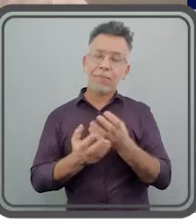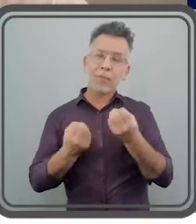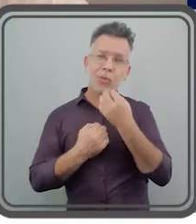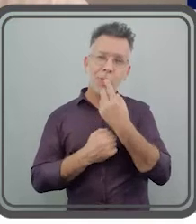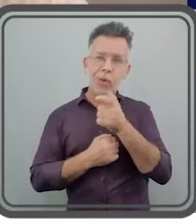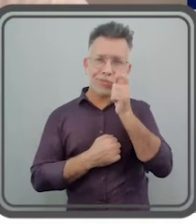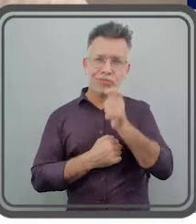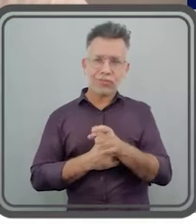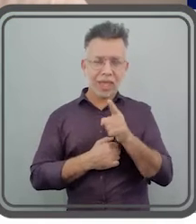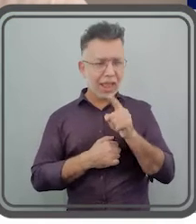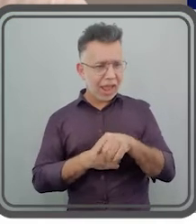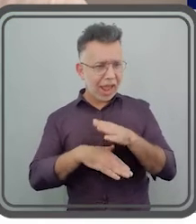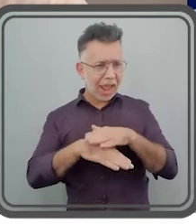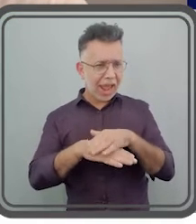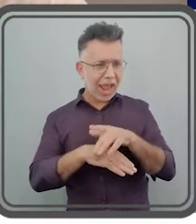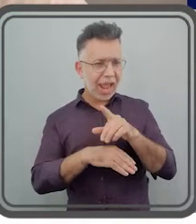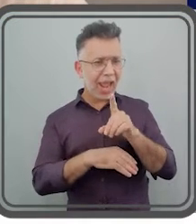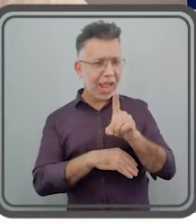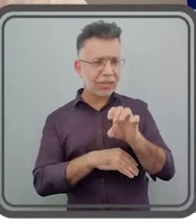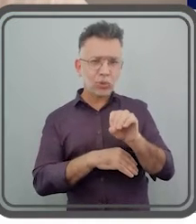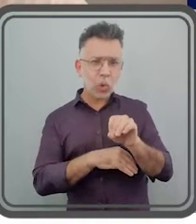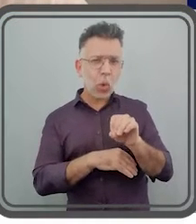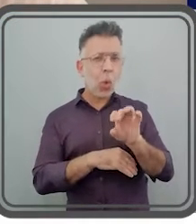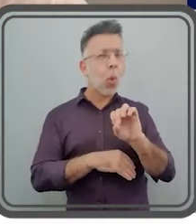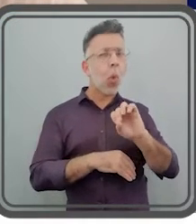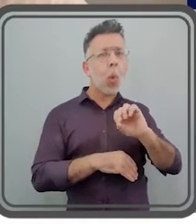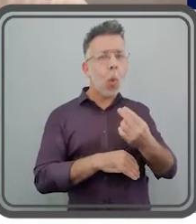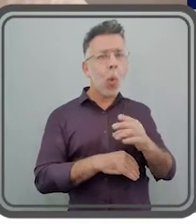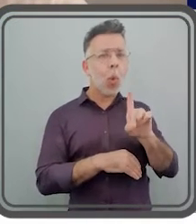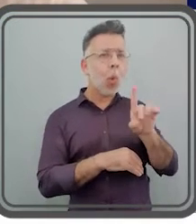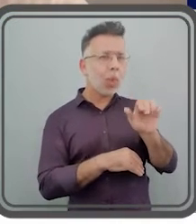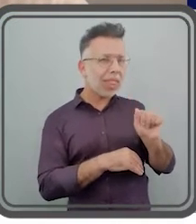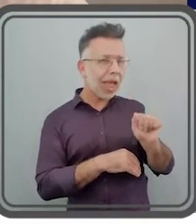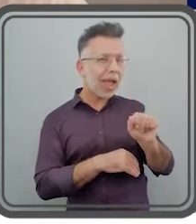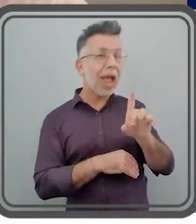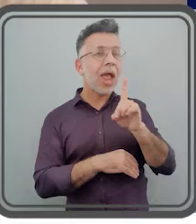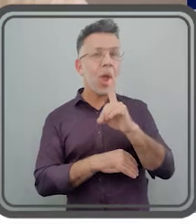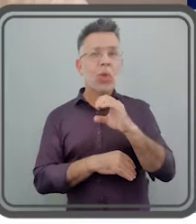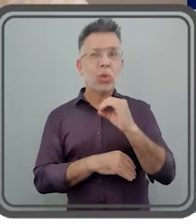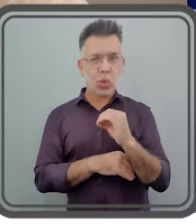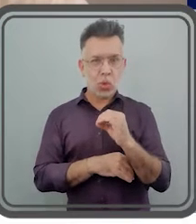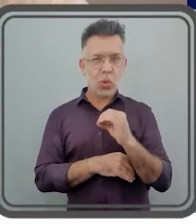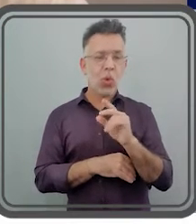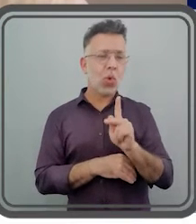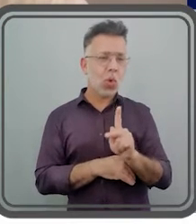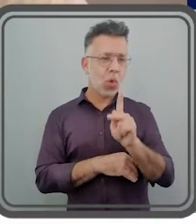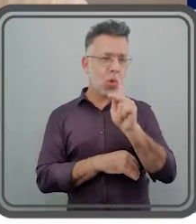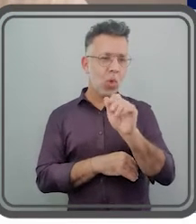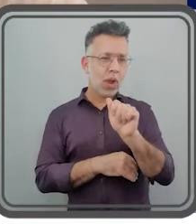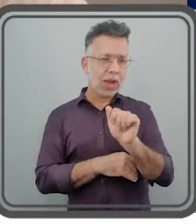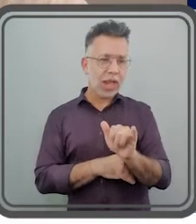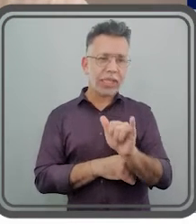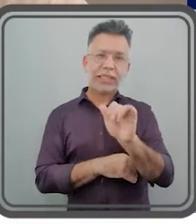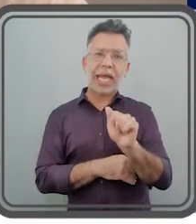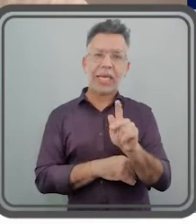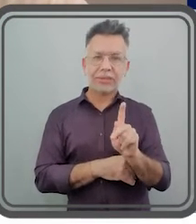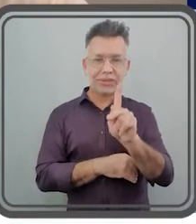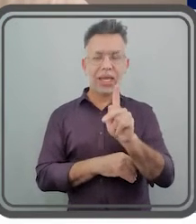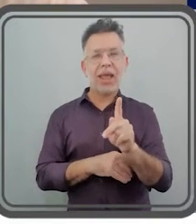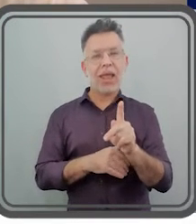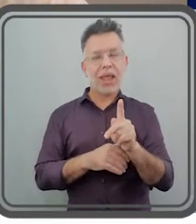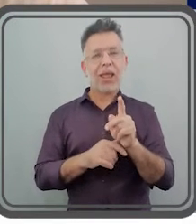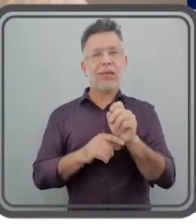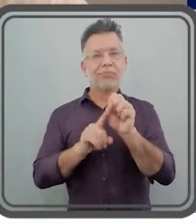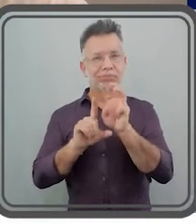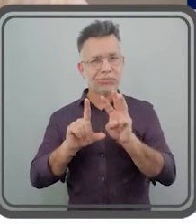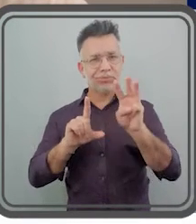gostava do kaiake né não tô falando errado não é aquele fala que é do do limpador Caraca